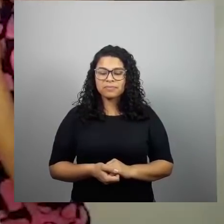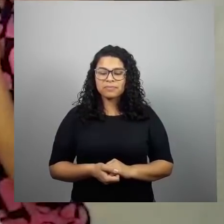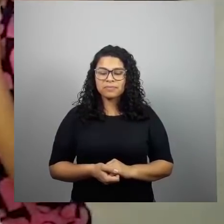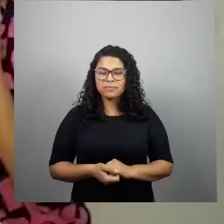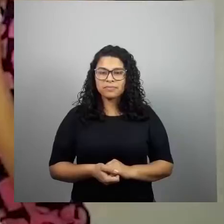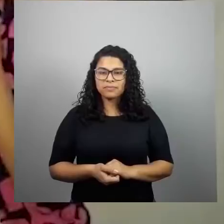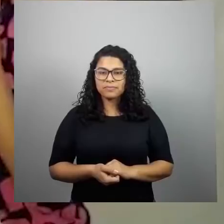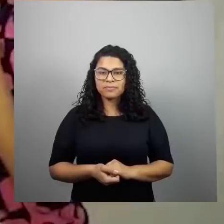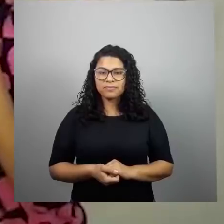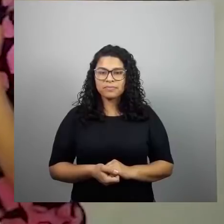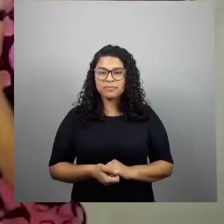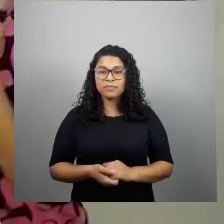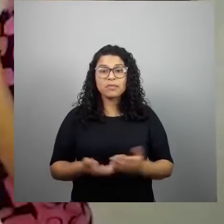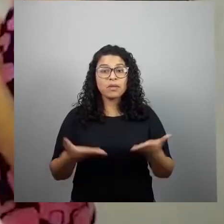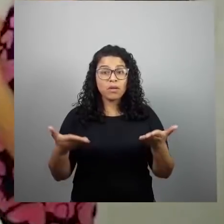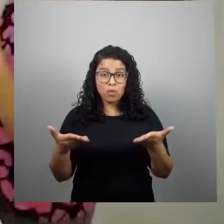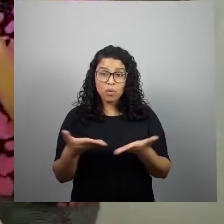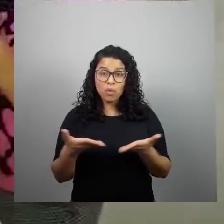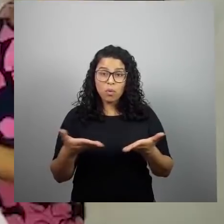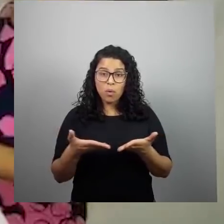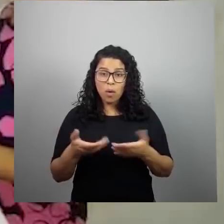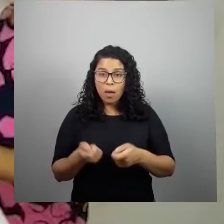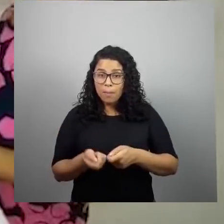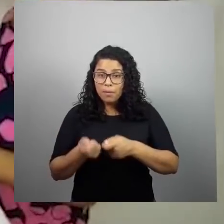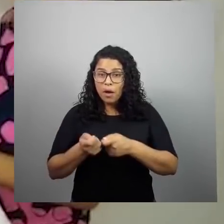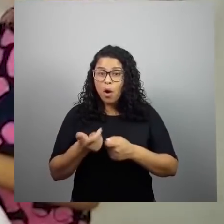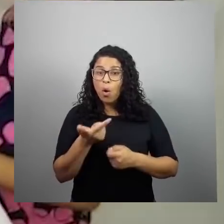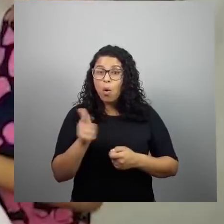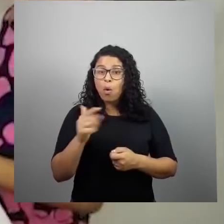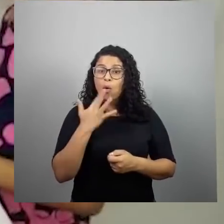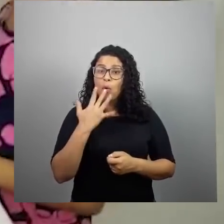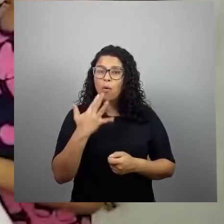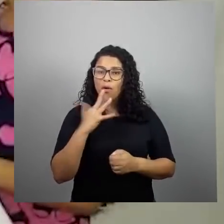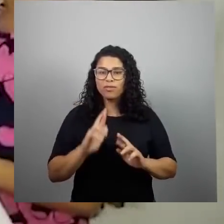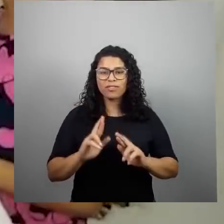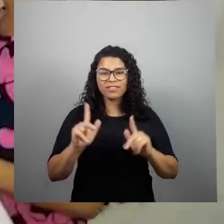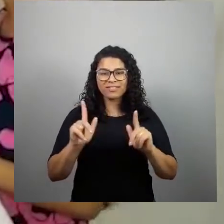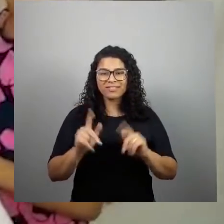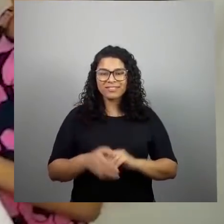Que tal agora pescarmos outra cor?